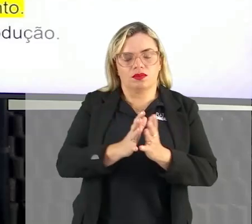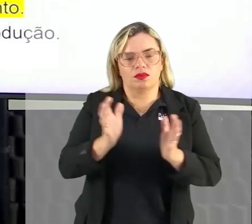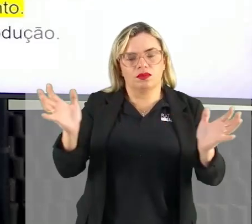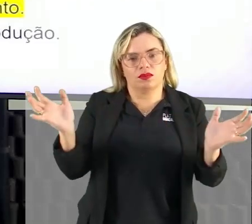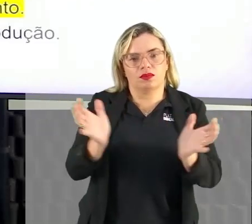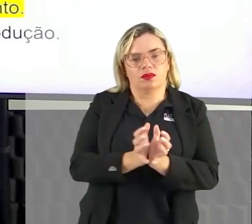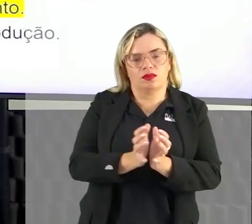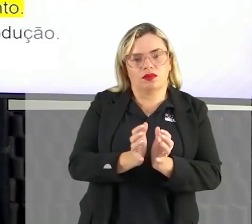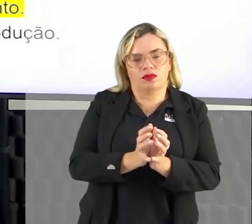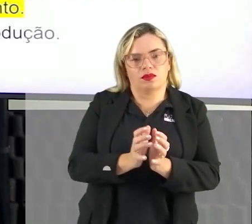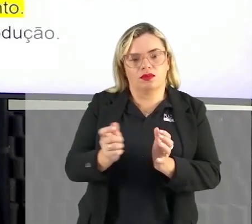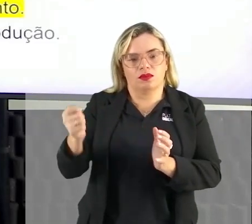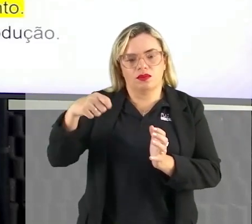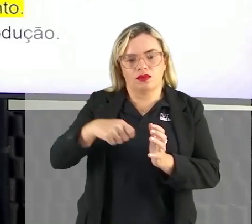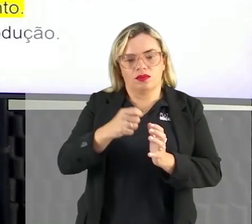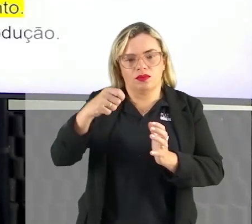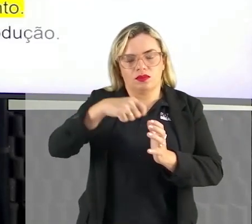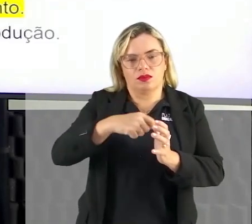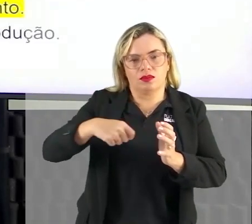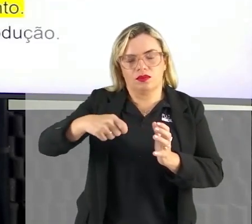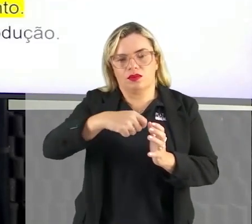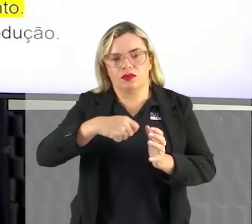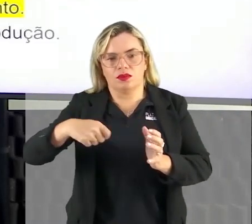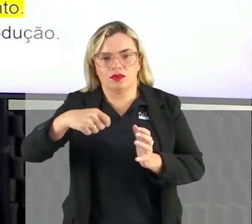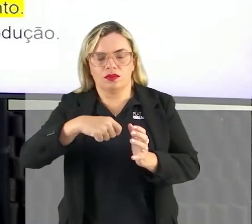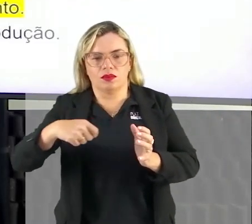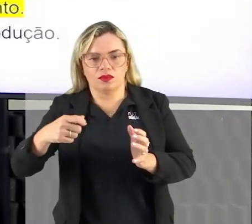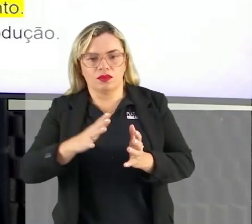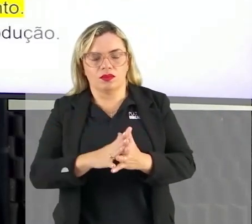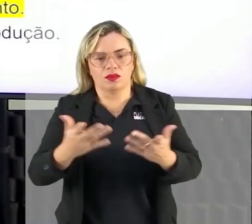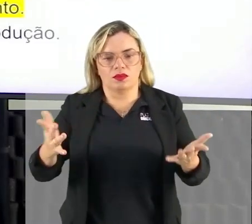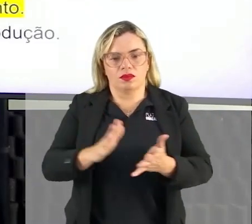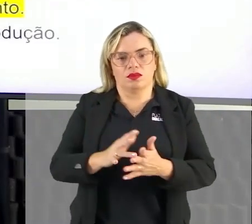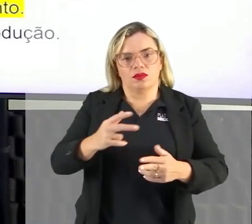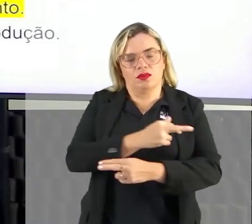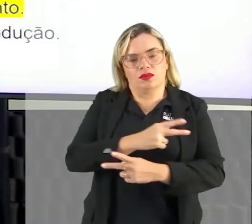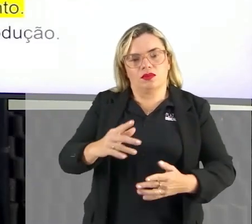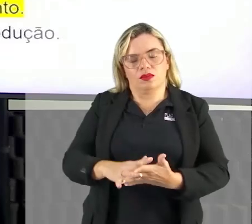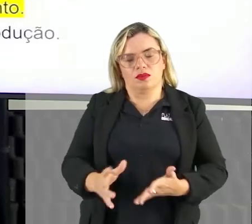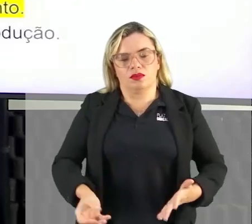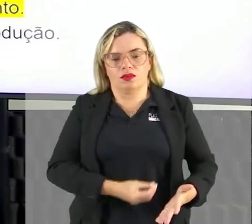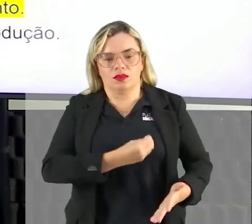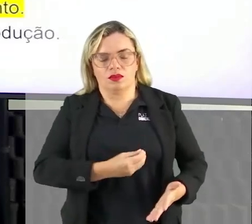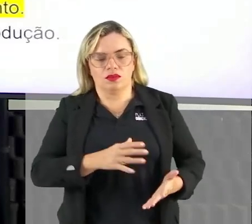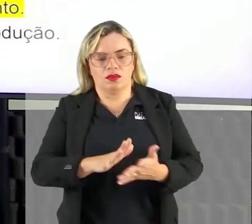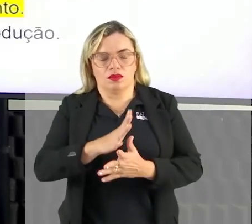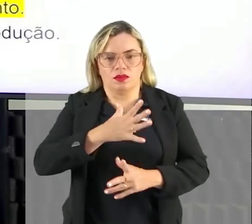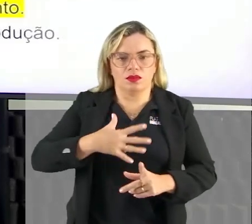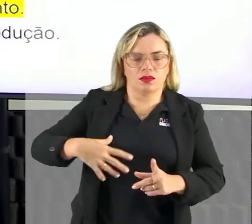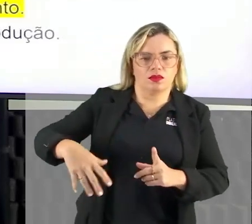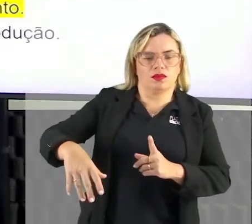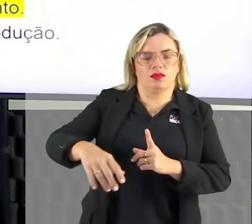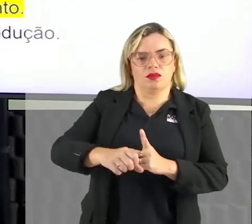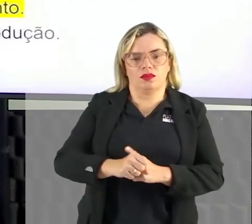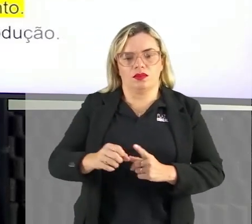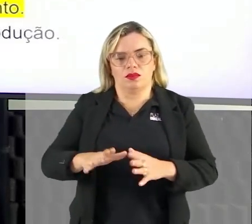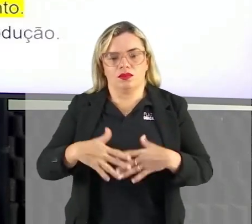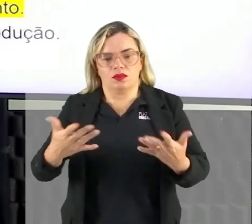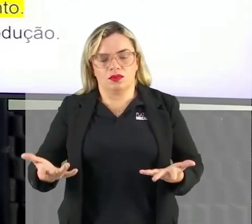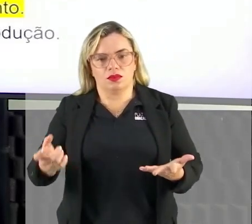colmeias, né? Existam mais indivíduos ali trabalhando, que eles são seres sociais, né? Então dá para colocar